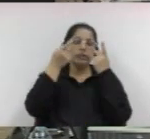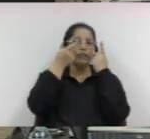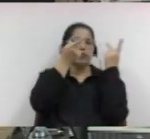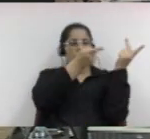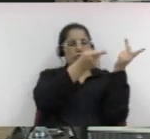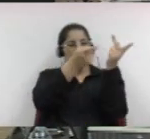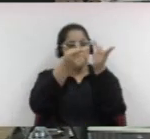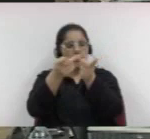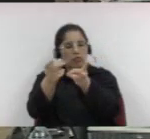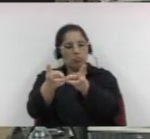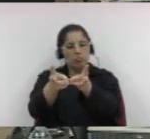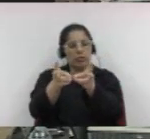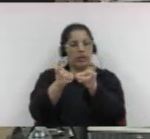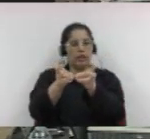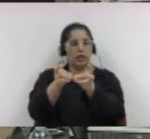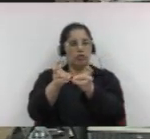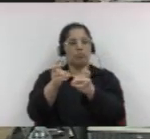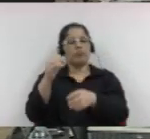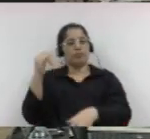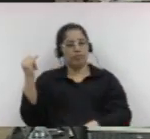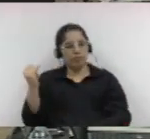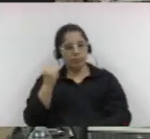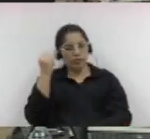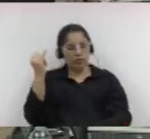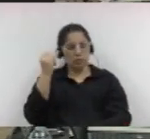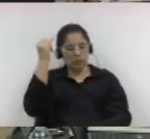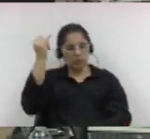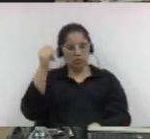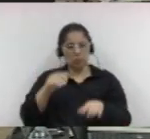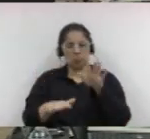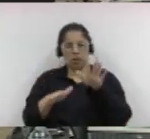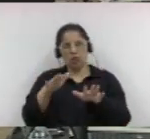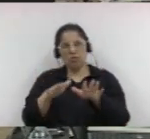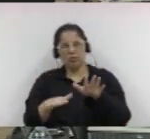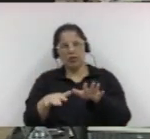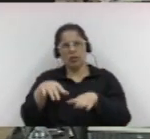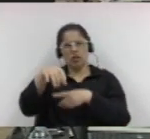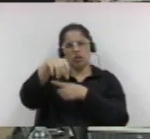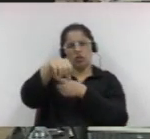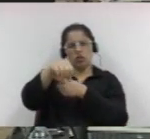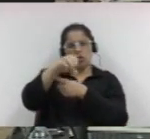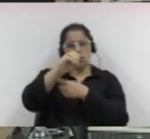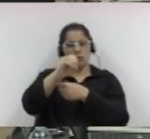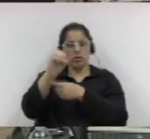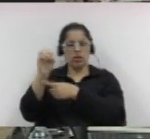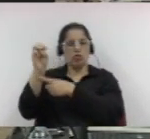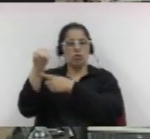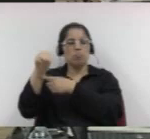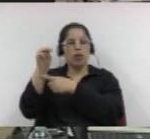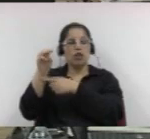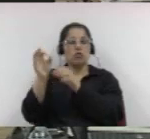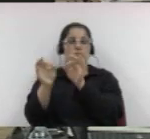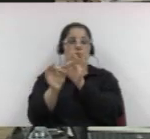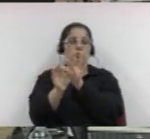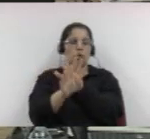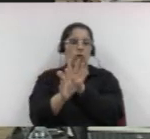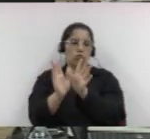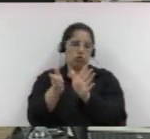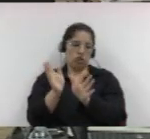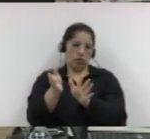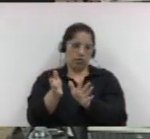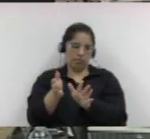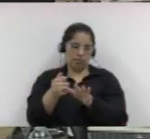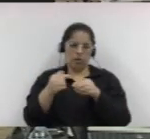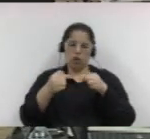vereador Júlio, construído ali. É cerca de 900 metros, que eu não me recordo bem aqui, já pronto ali, né? E ela tem